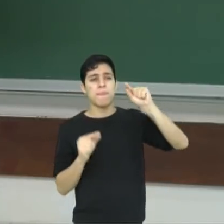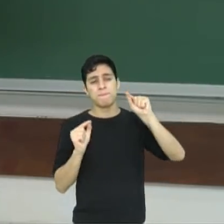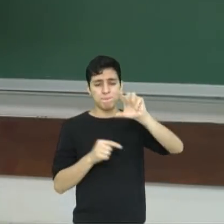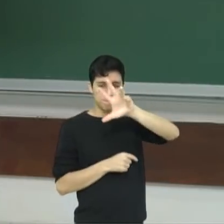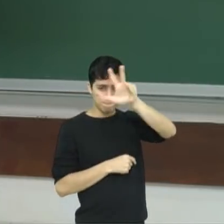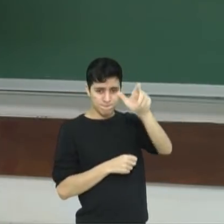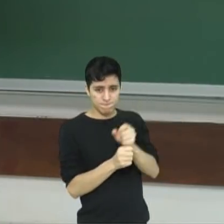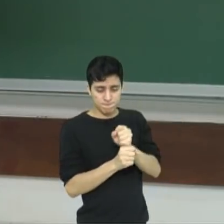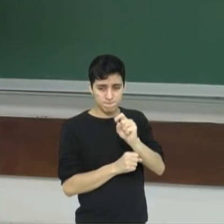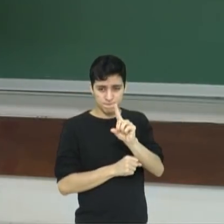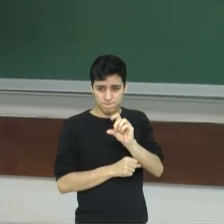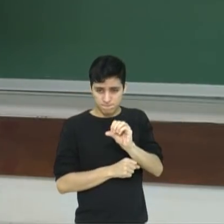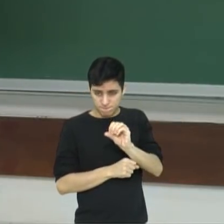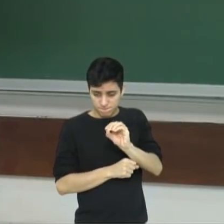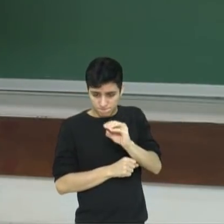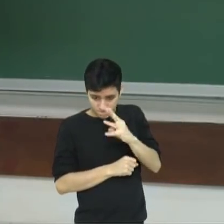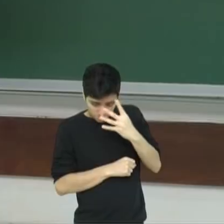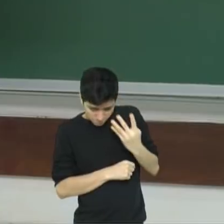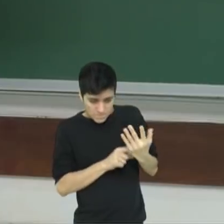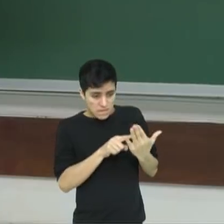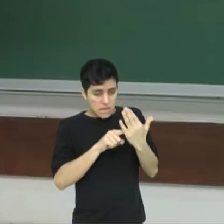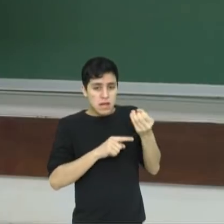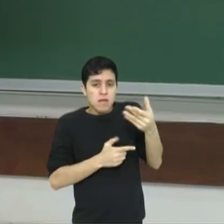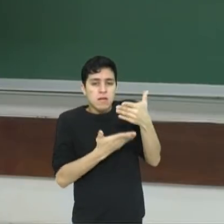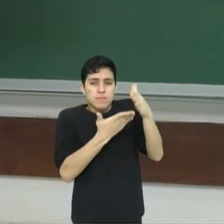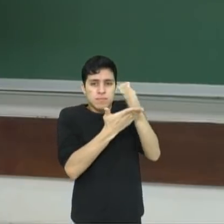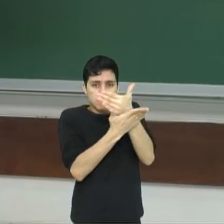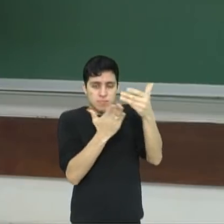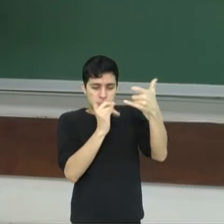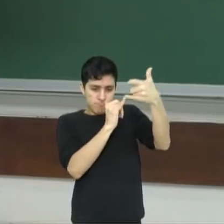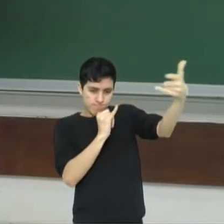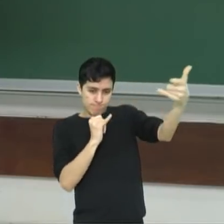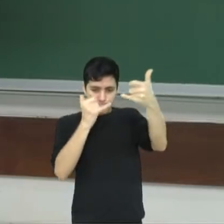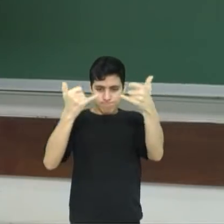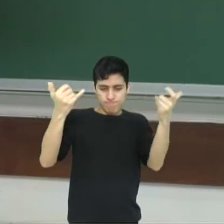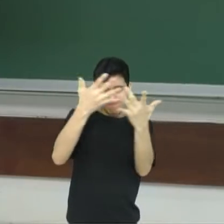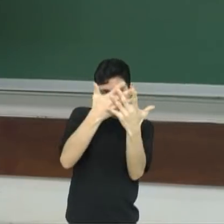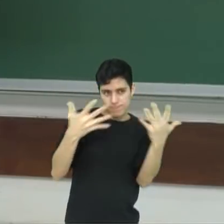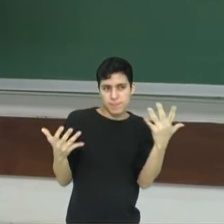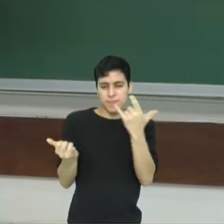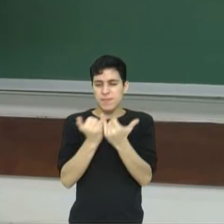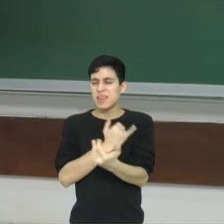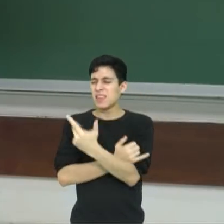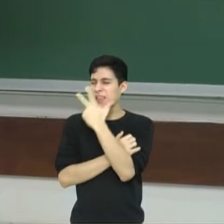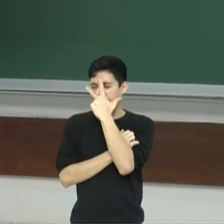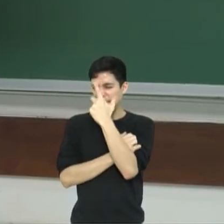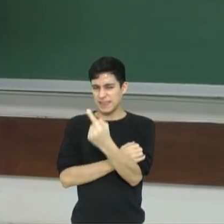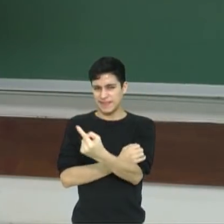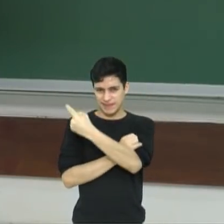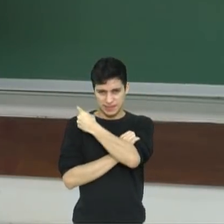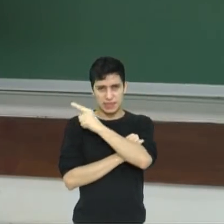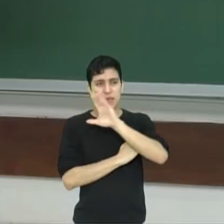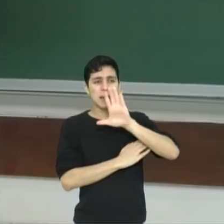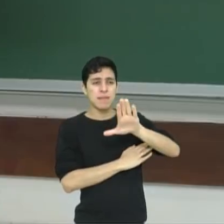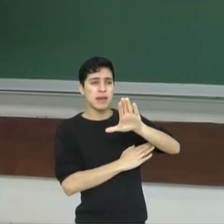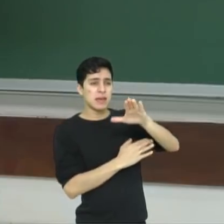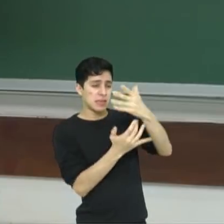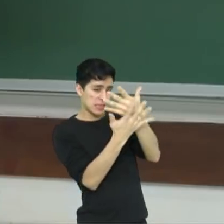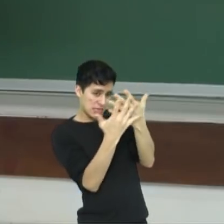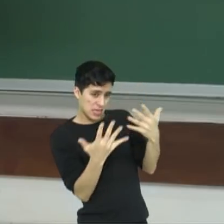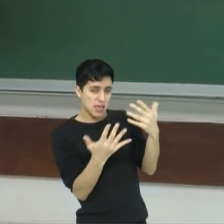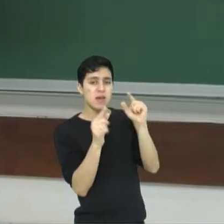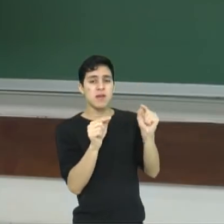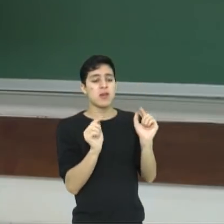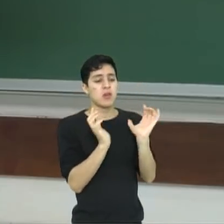de 1904, mostrando todas essas novas fronteiras, semelhante a essa que nós temos aqui mais visível, mas essa aqui é o que as